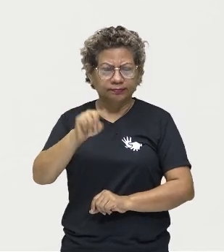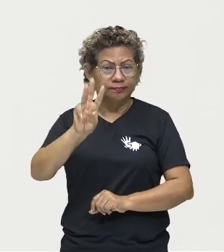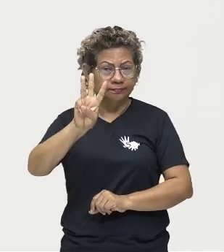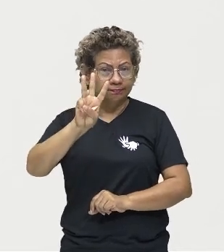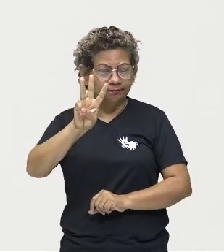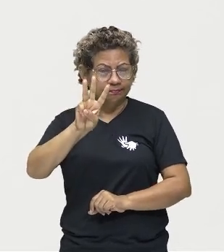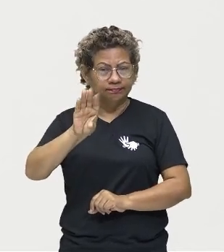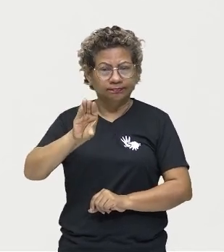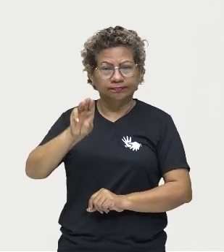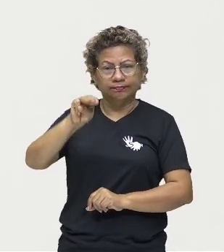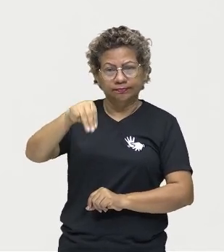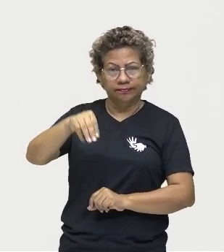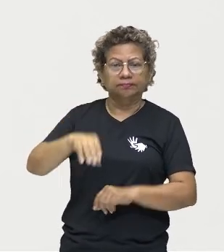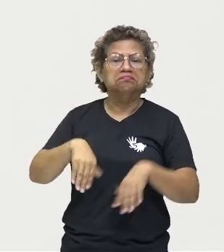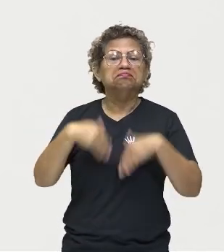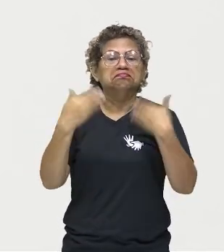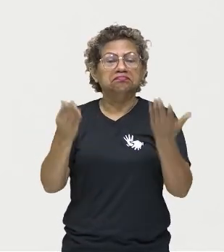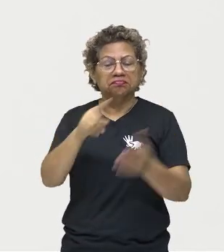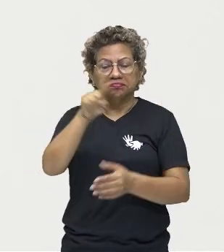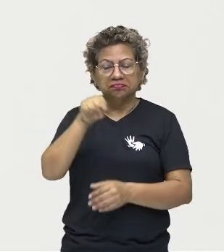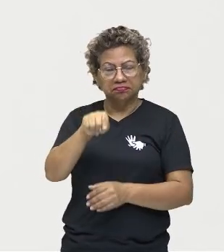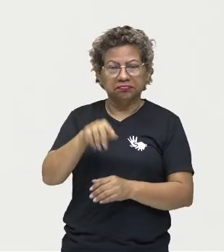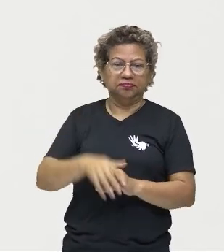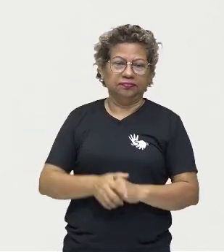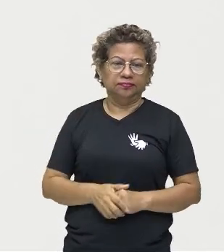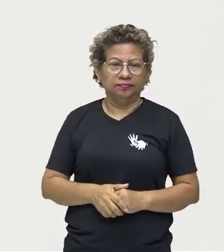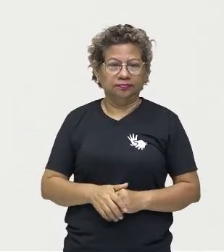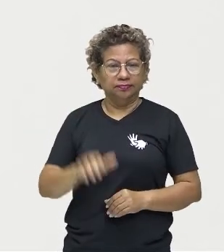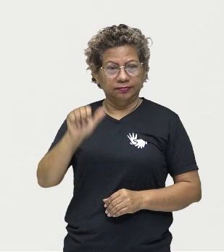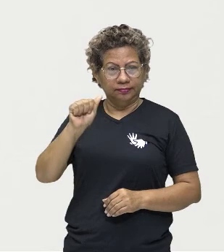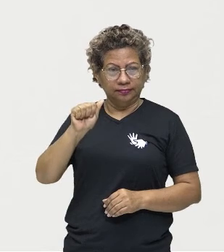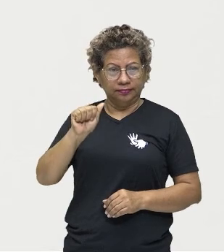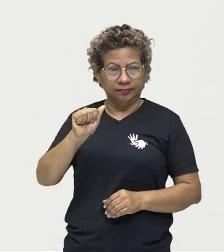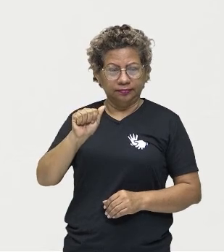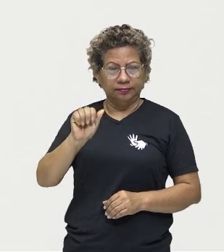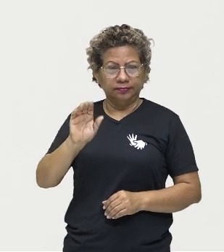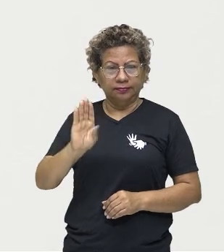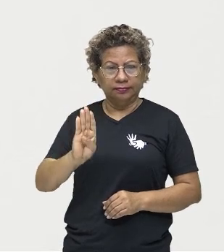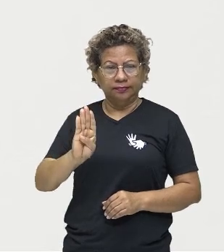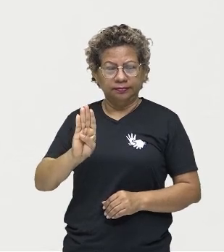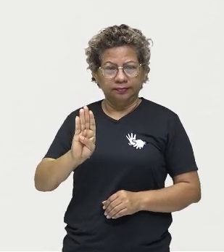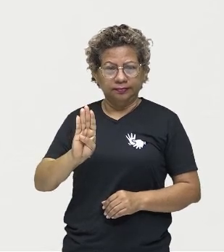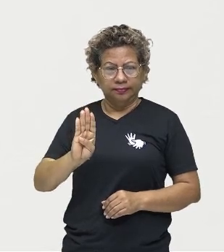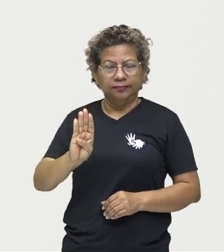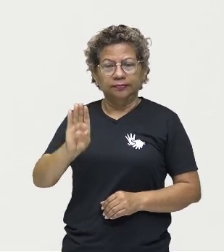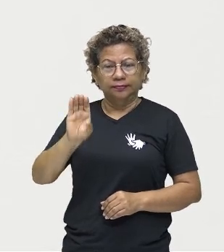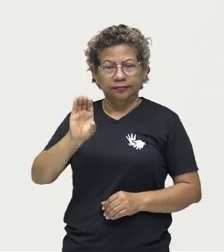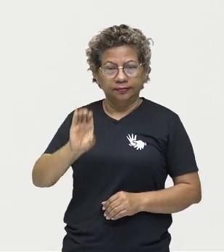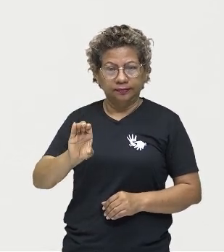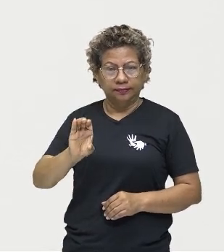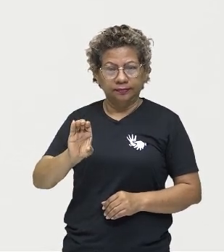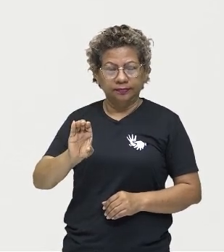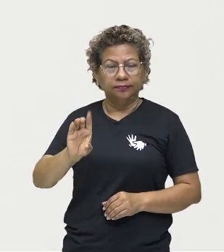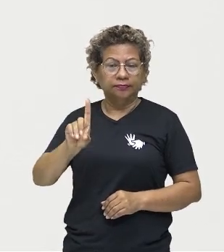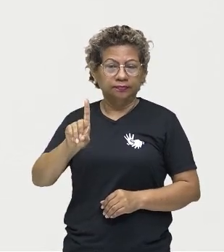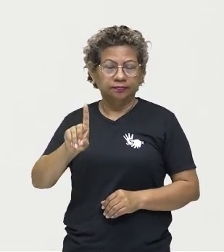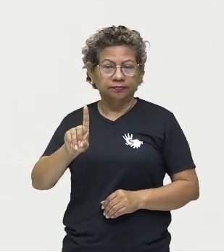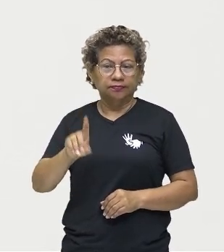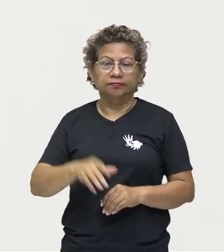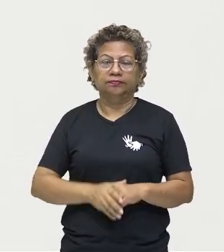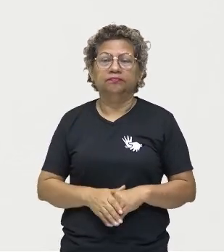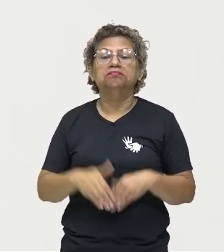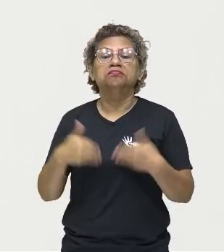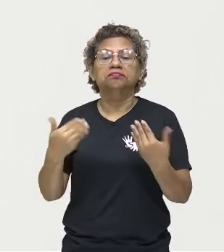CG? Letra A, 6 centímetros, letra B, 7 centímetros, letra C, 8 centímetros, letra